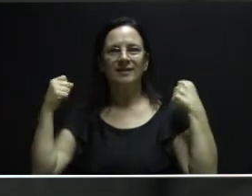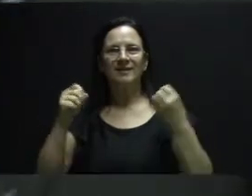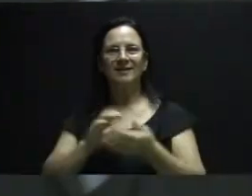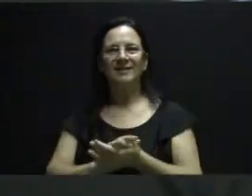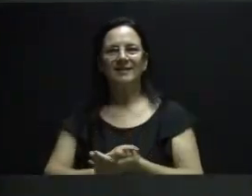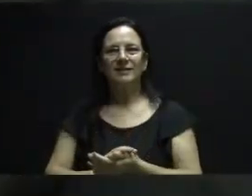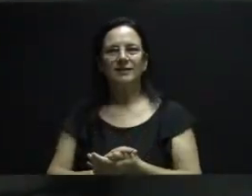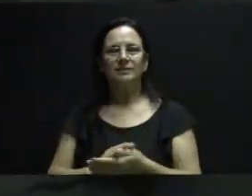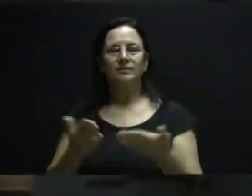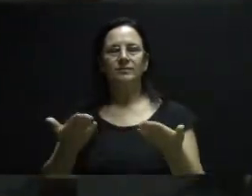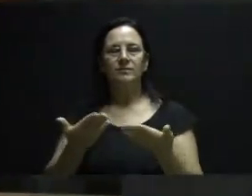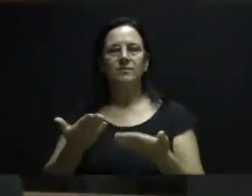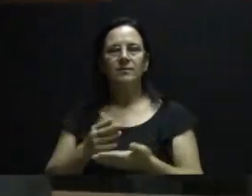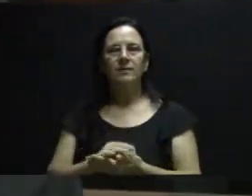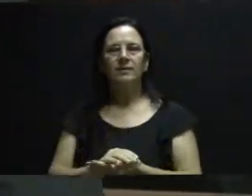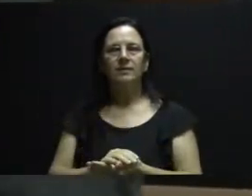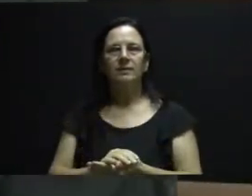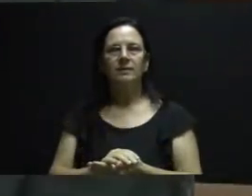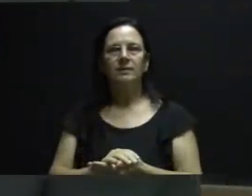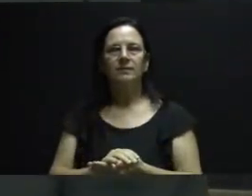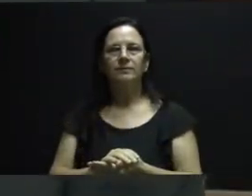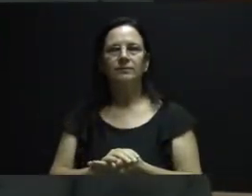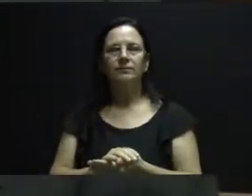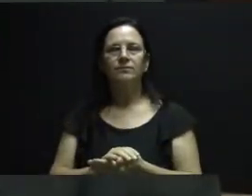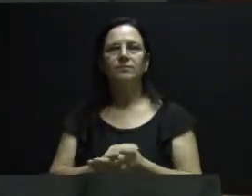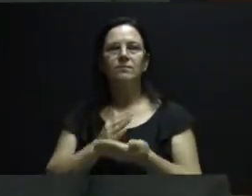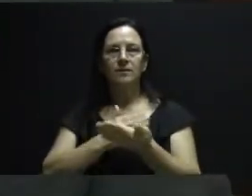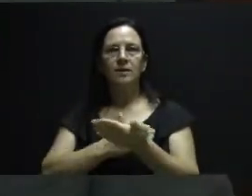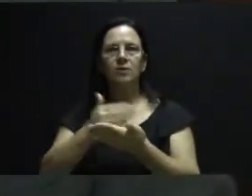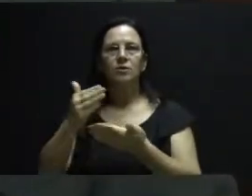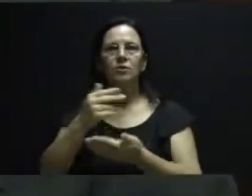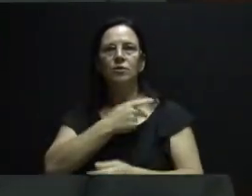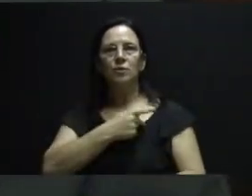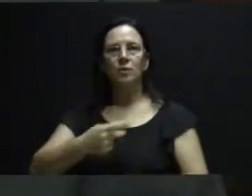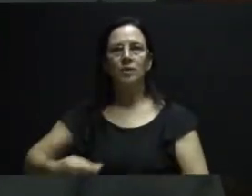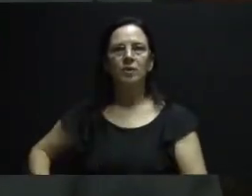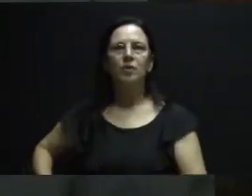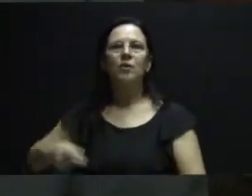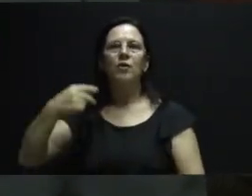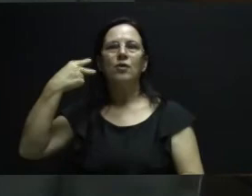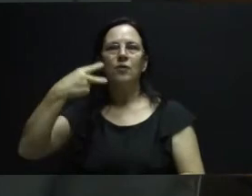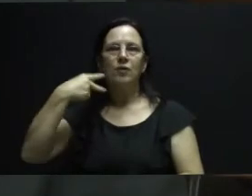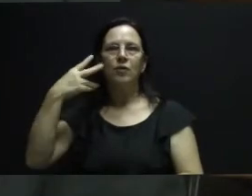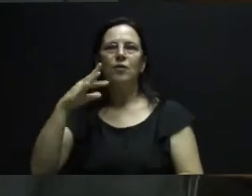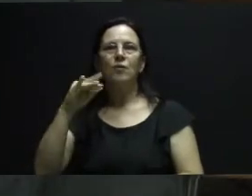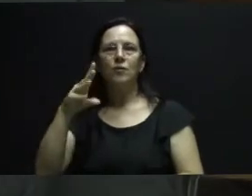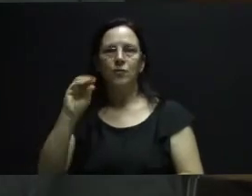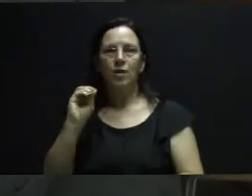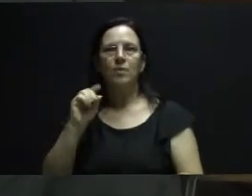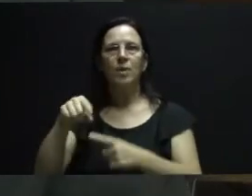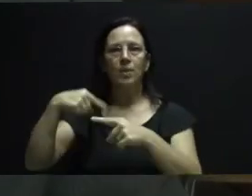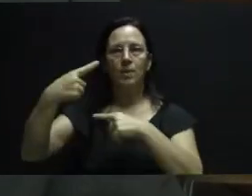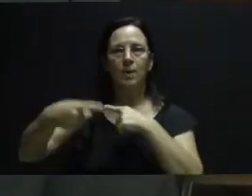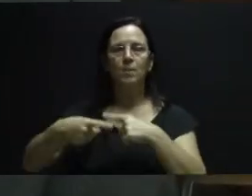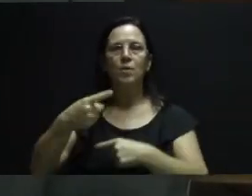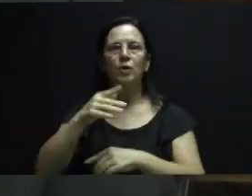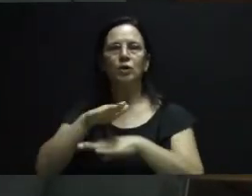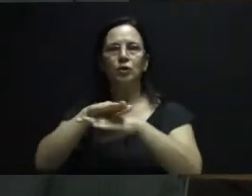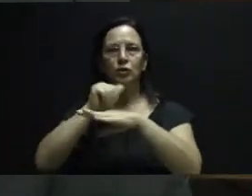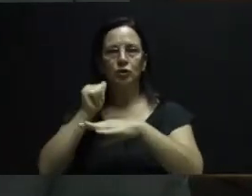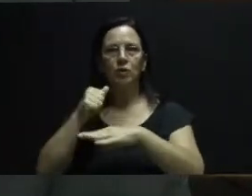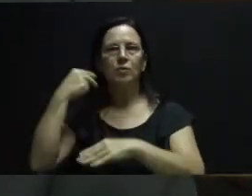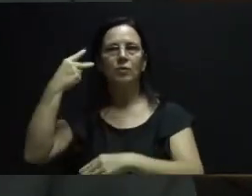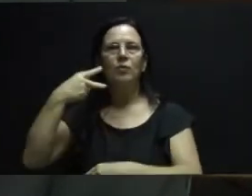é o homenageado, o orador oficial. E a sessão iniciou com a presidência do vereador Fábio Aires Moreira, o Roxinho, e logo após convidou para